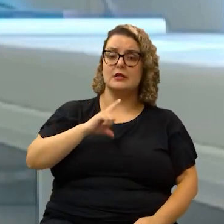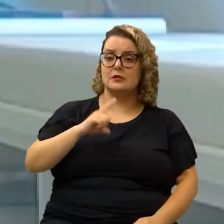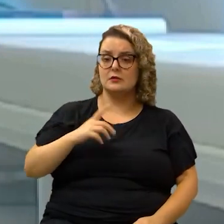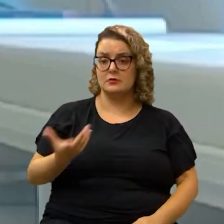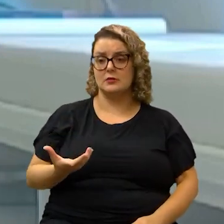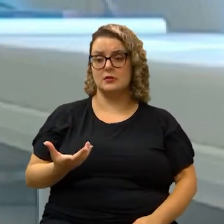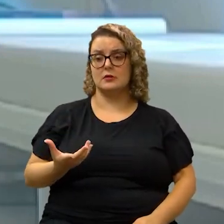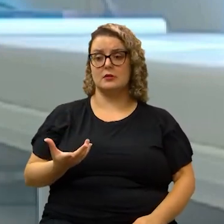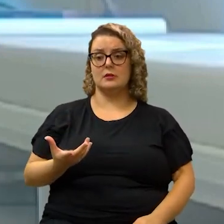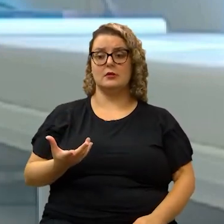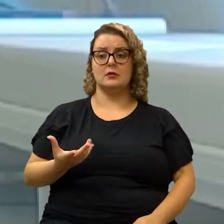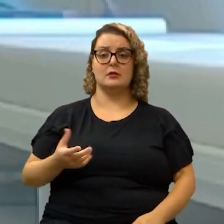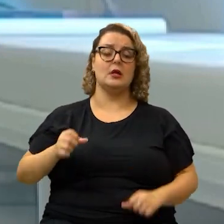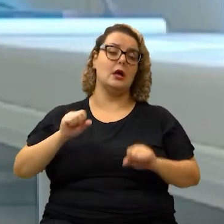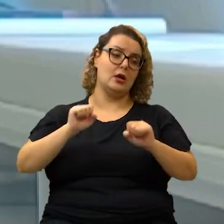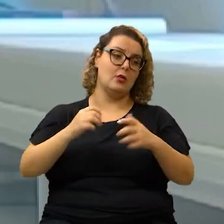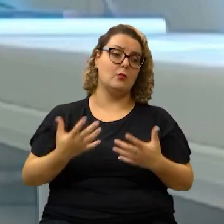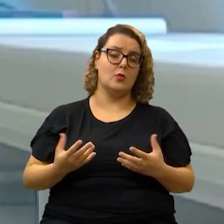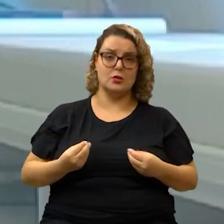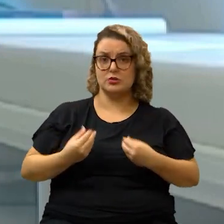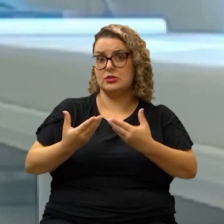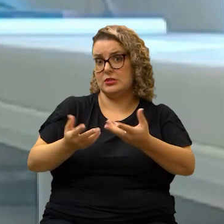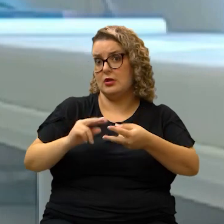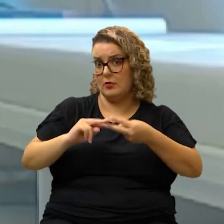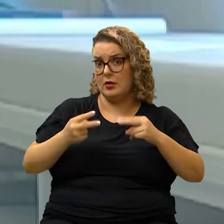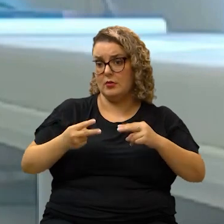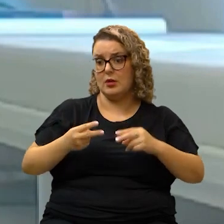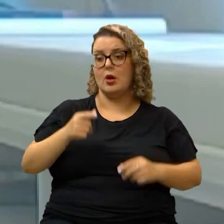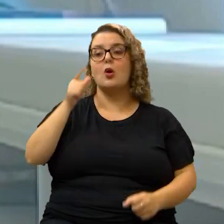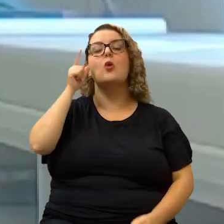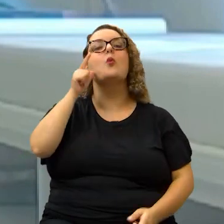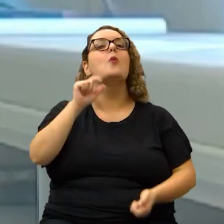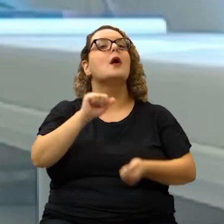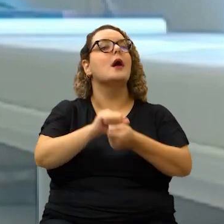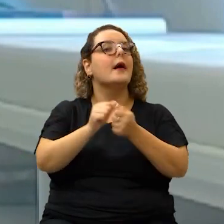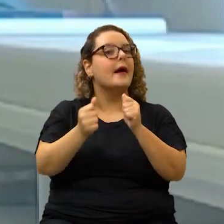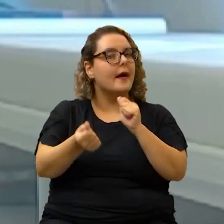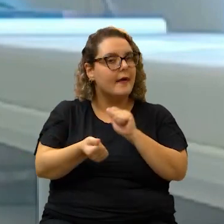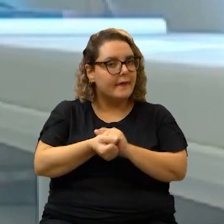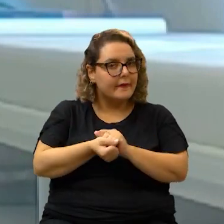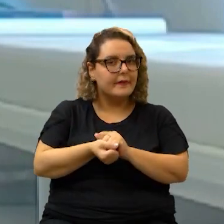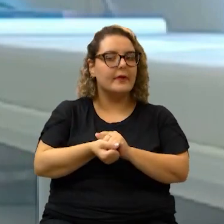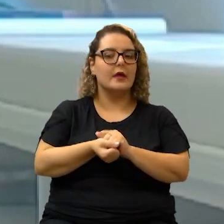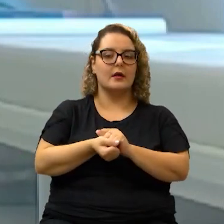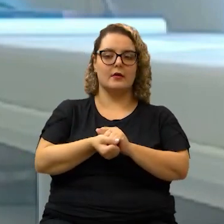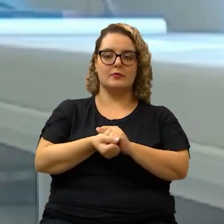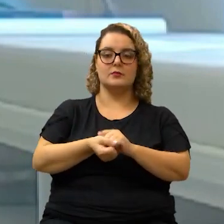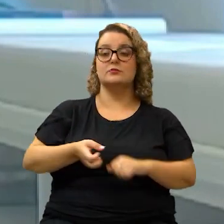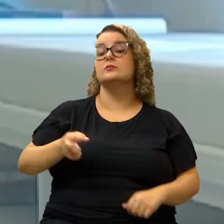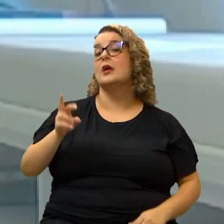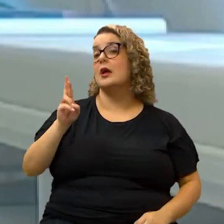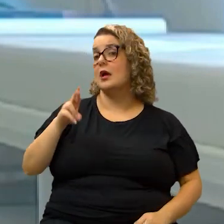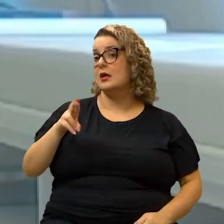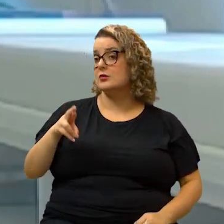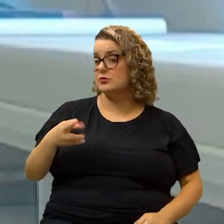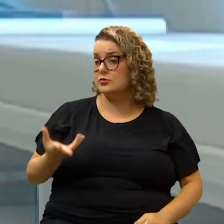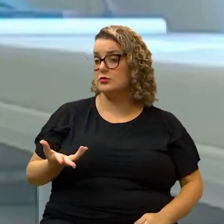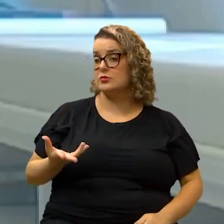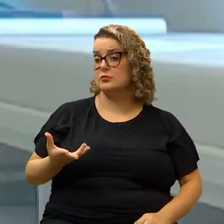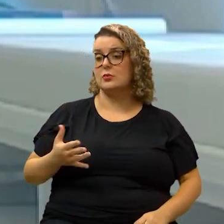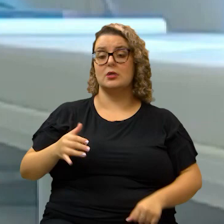que lançou por hereditariedade para a criança, você consegue ajustar